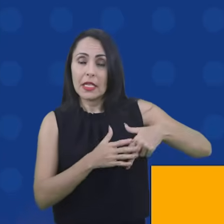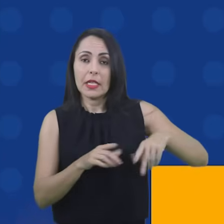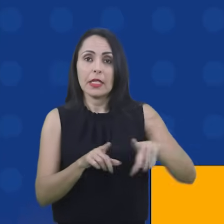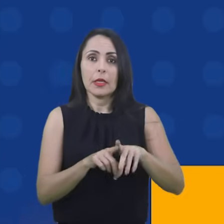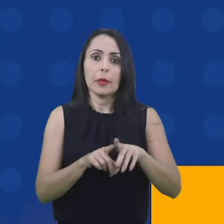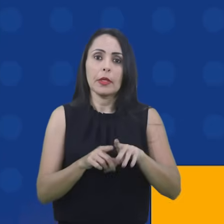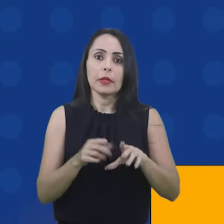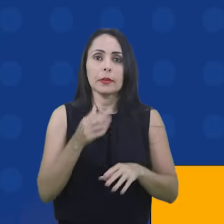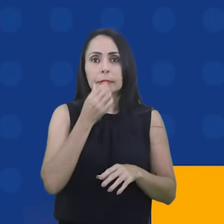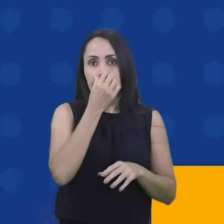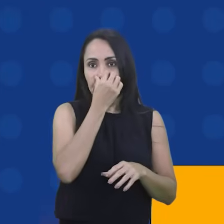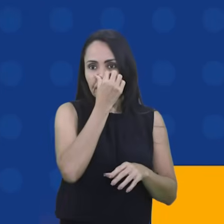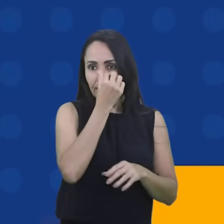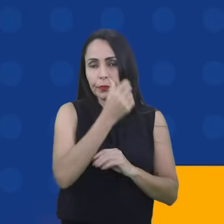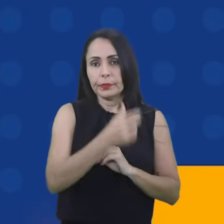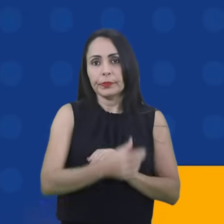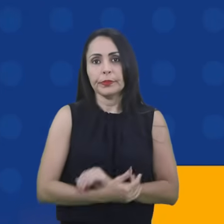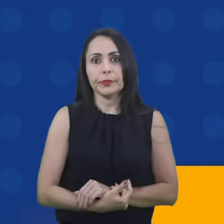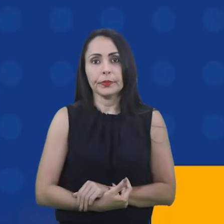para o bebê.